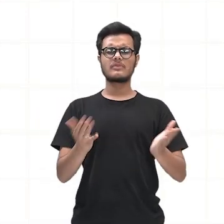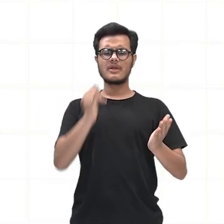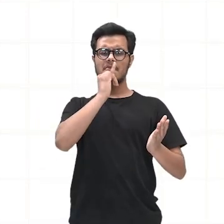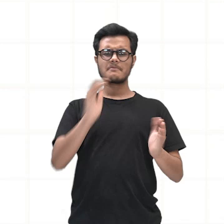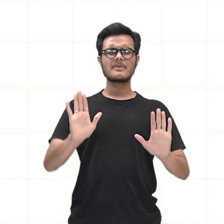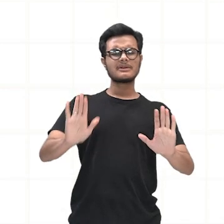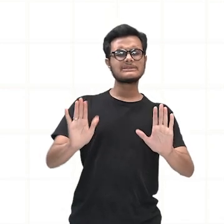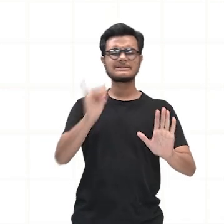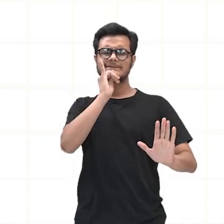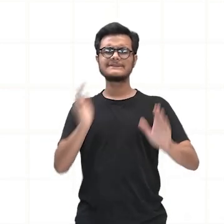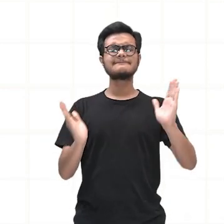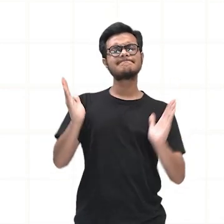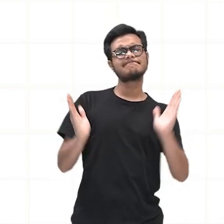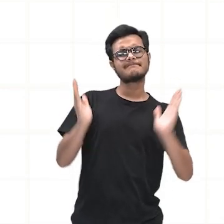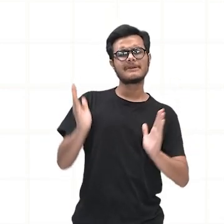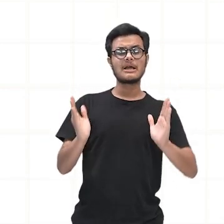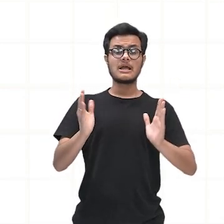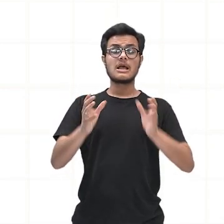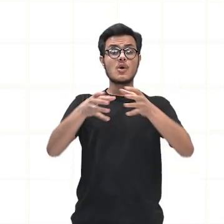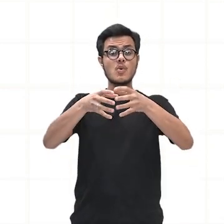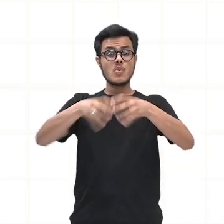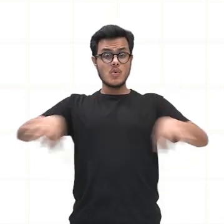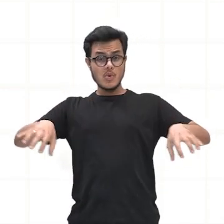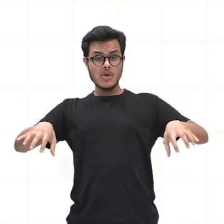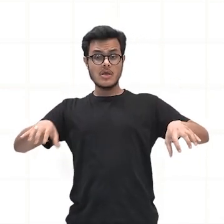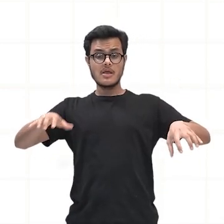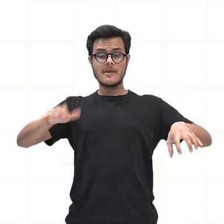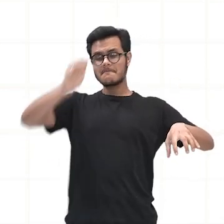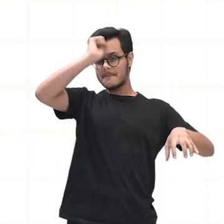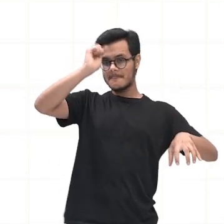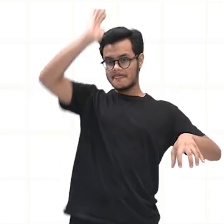ali do início da divisão do Império Romano em